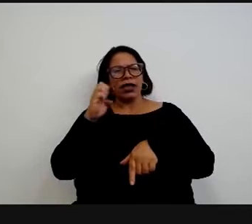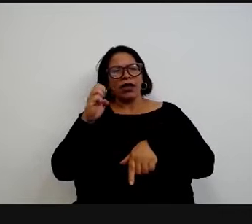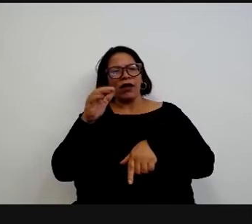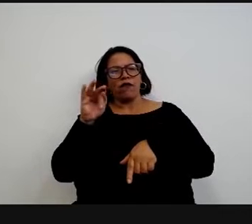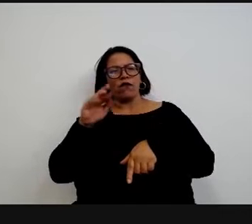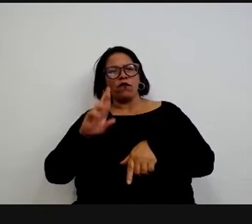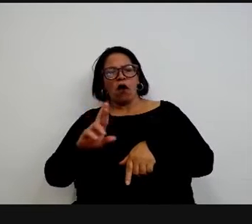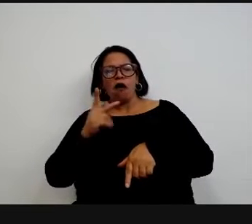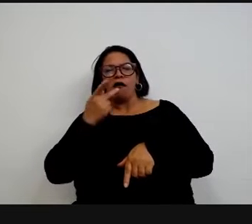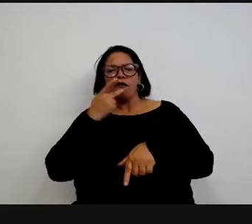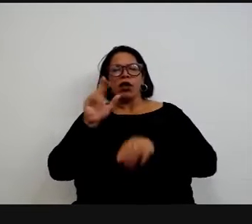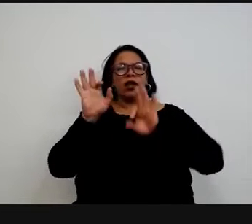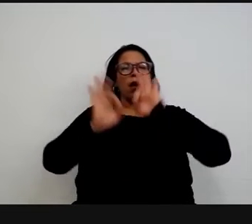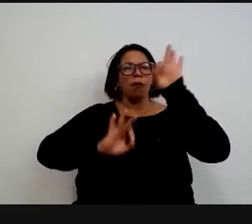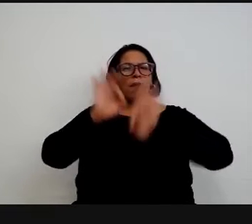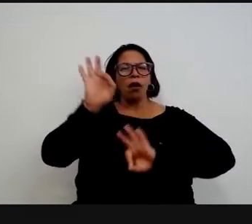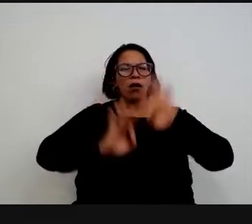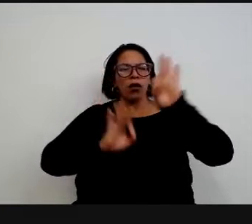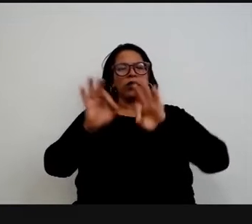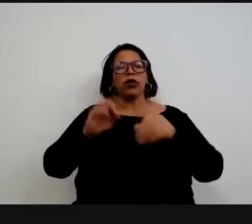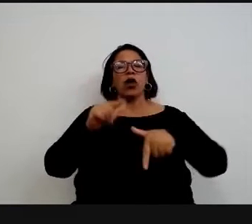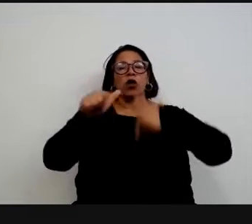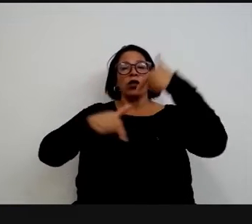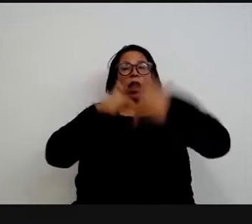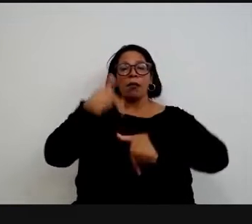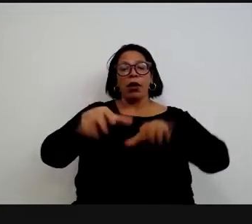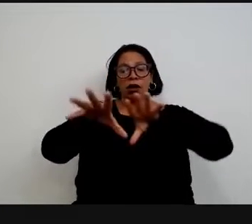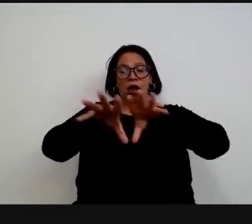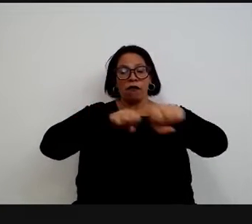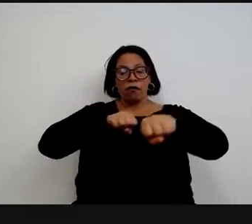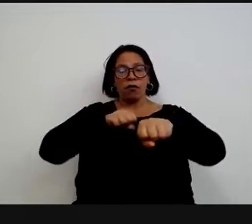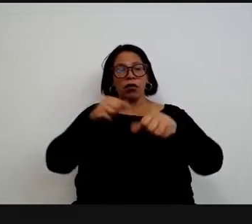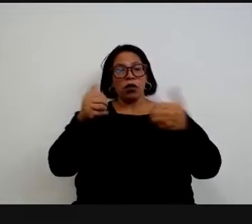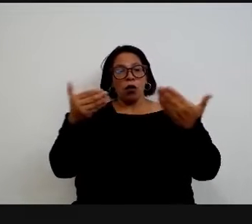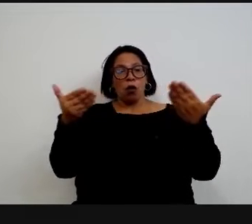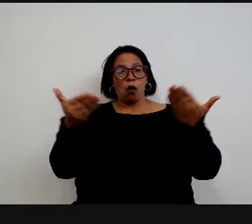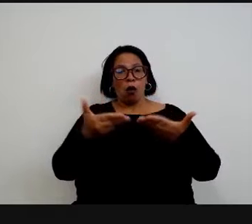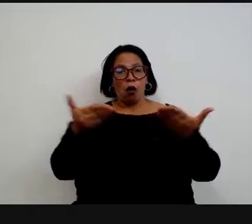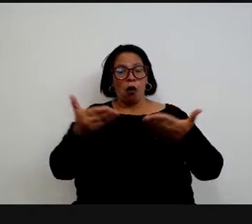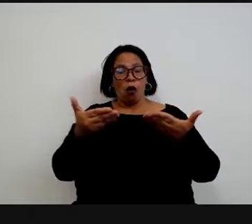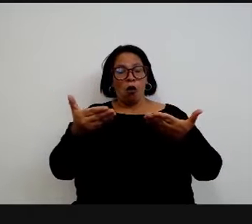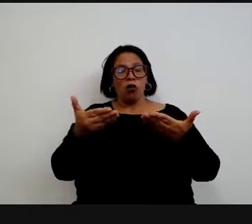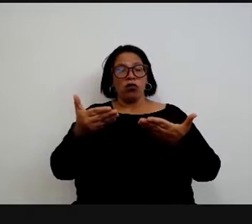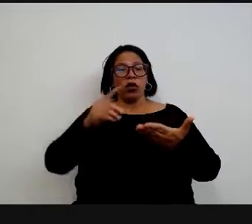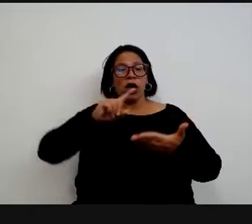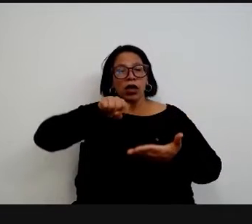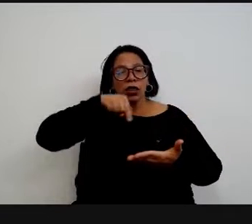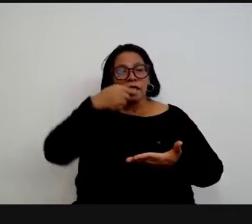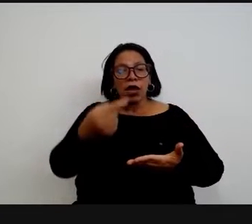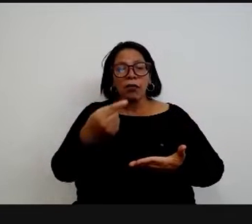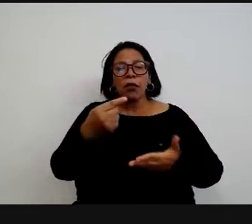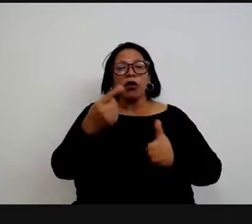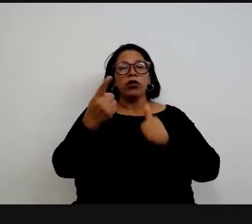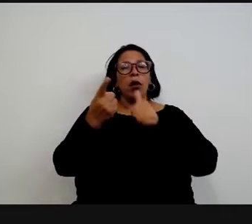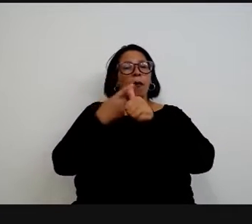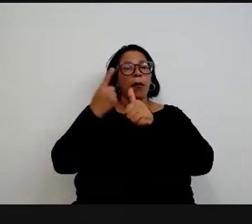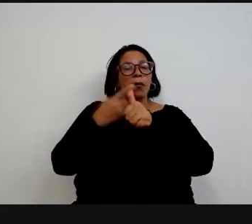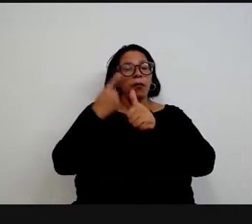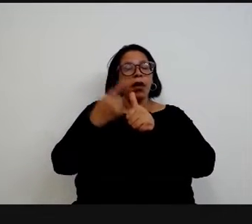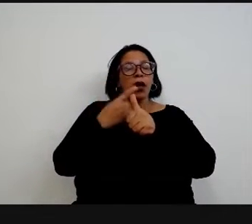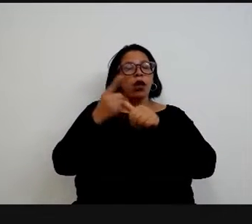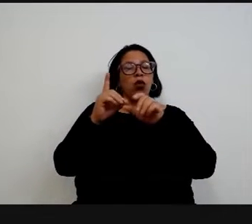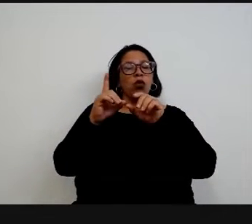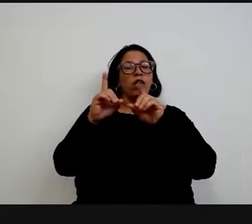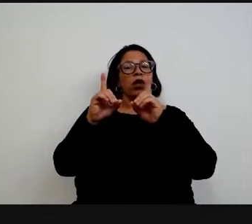estão estruturando a forma de planejar as ações de capacitação. Hoje, depois do primeiro ciclo do